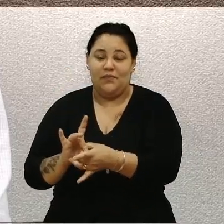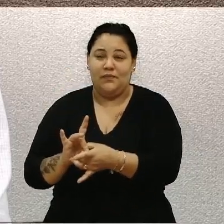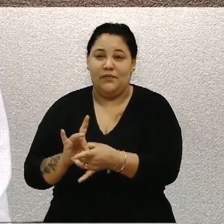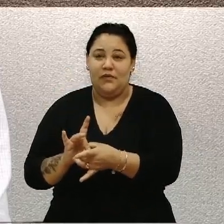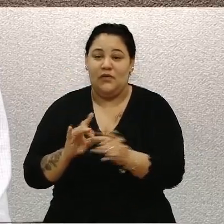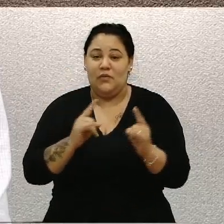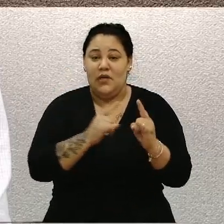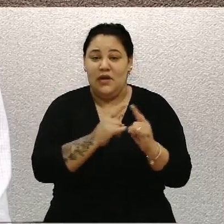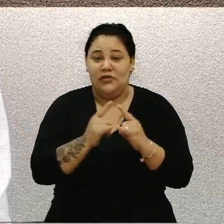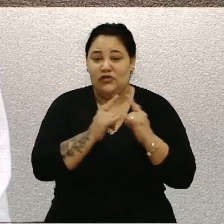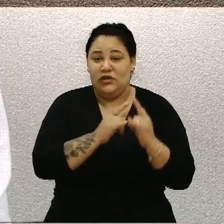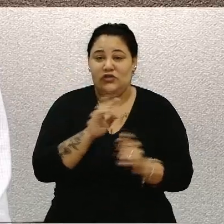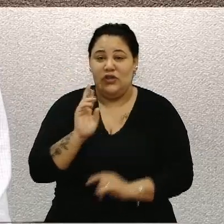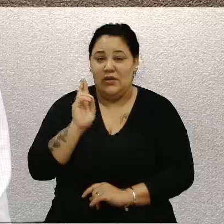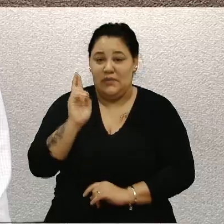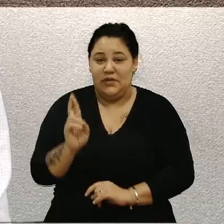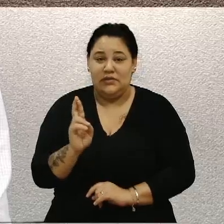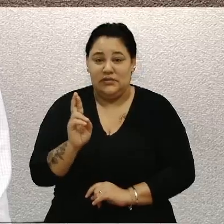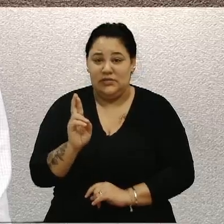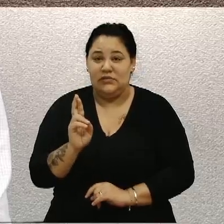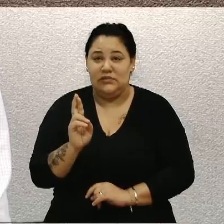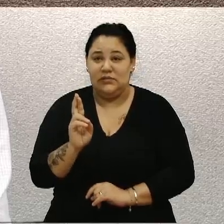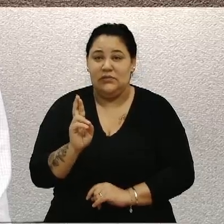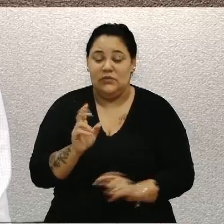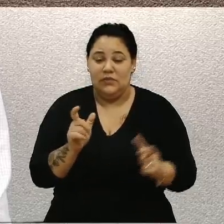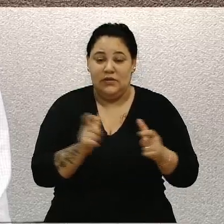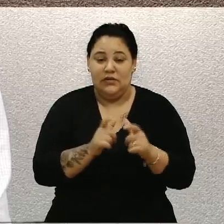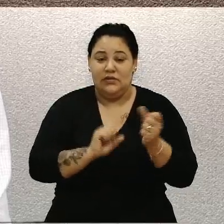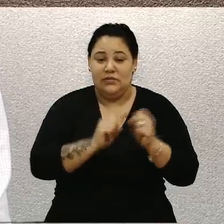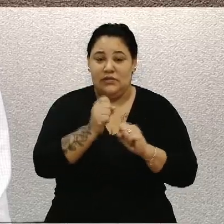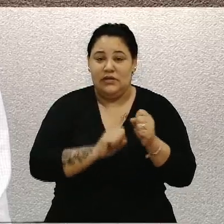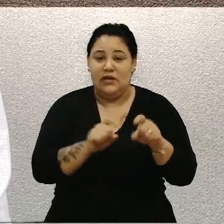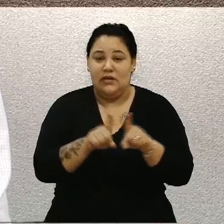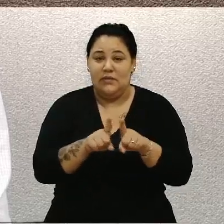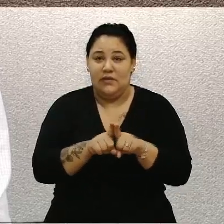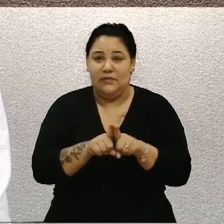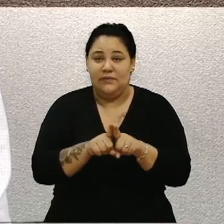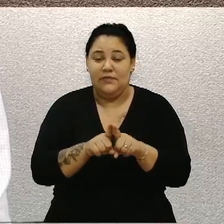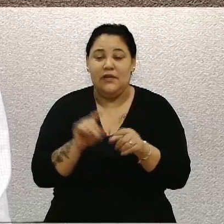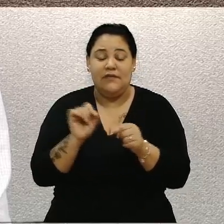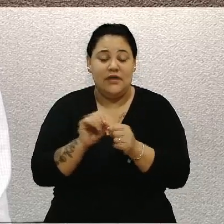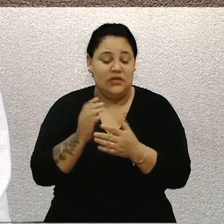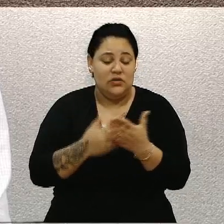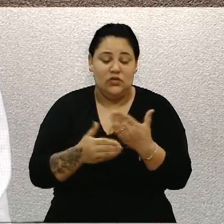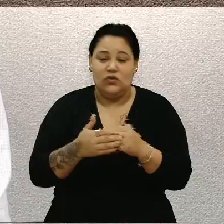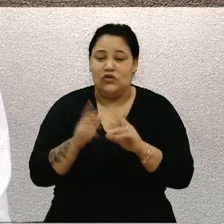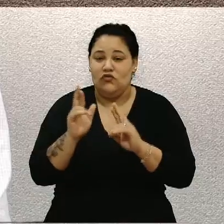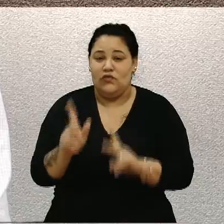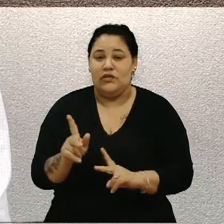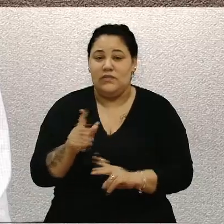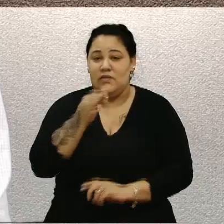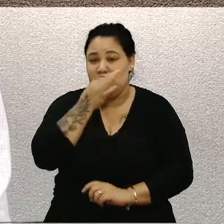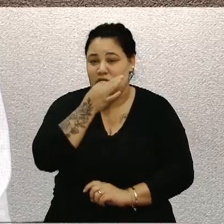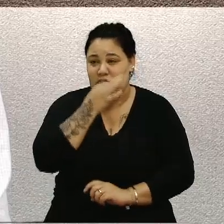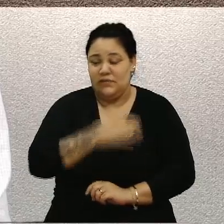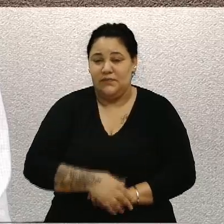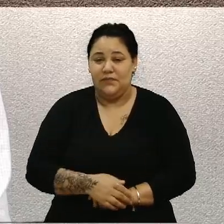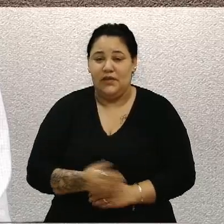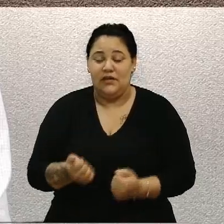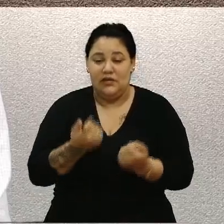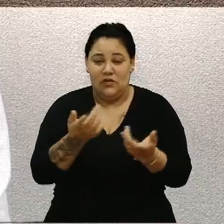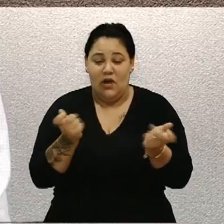que representa os micro e pequenos empresários, que faz toda a diferença para Caxias do Sul,